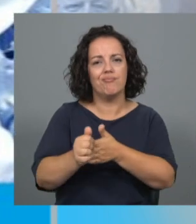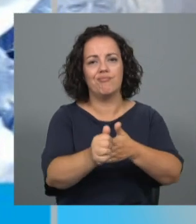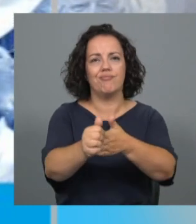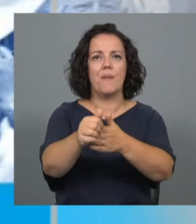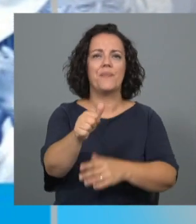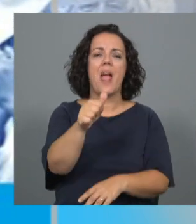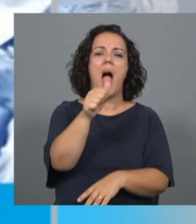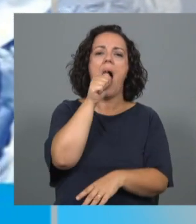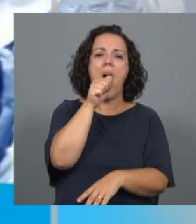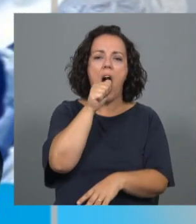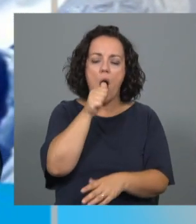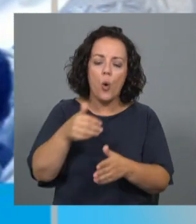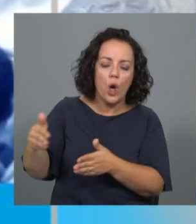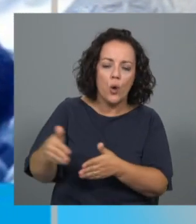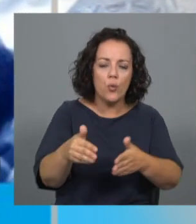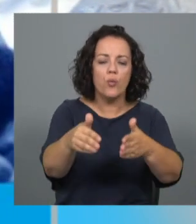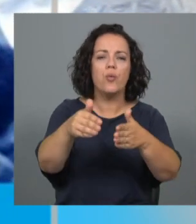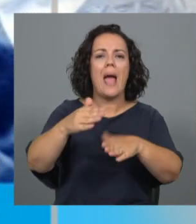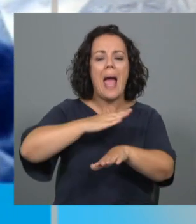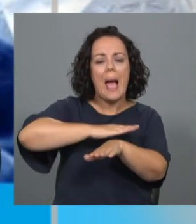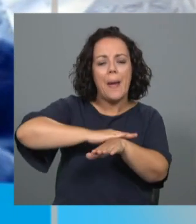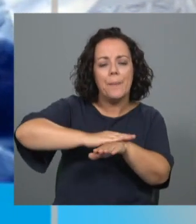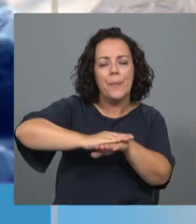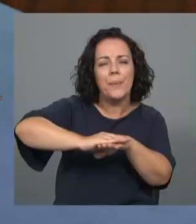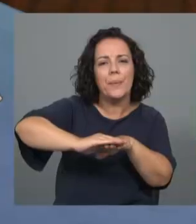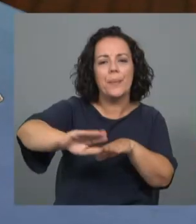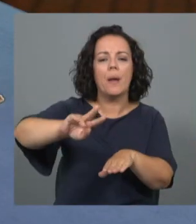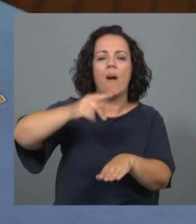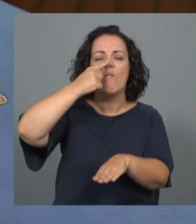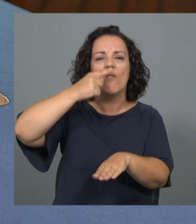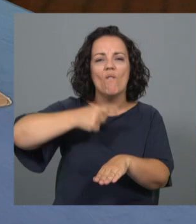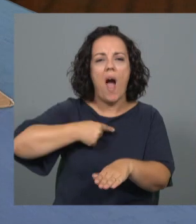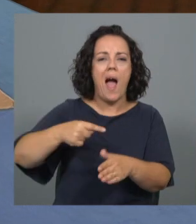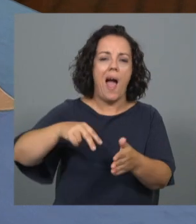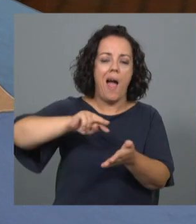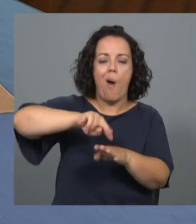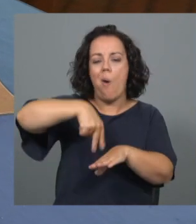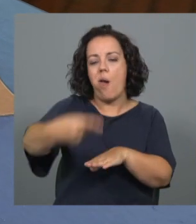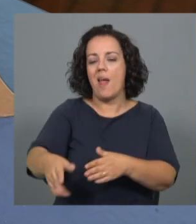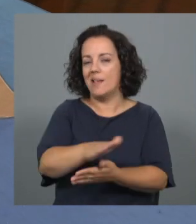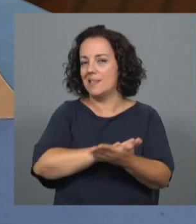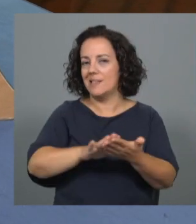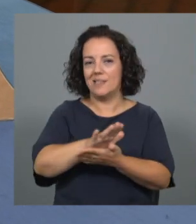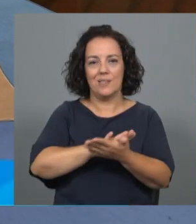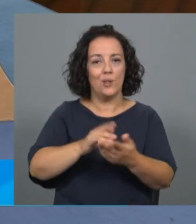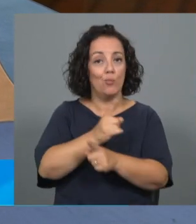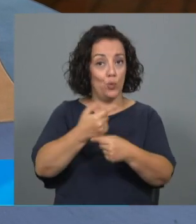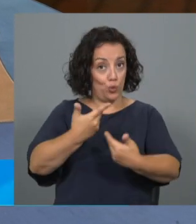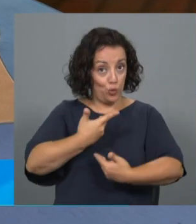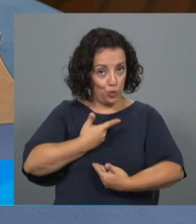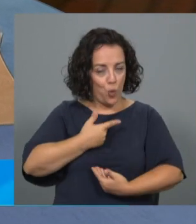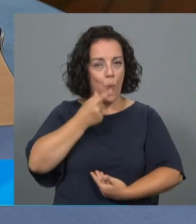a águas correntes por caminho plano em que não tropecem. E diz: porque eu sou um pai